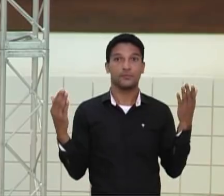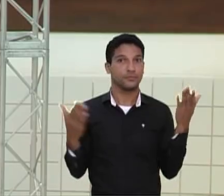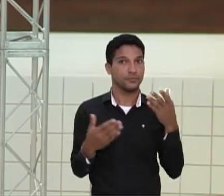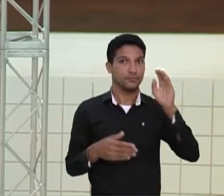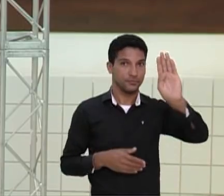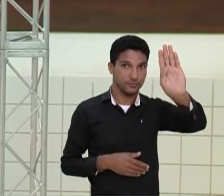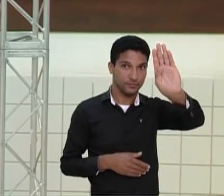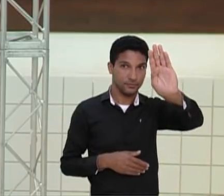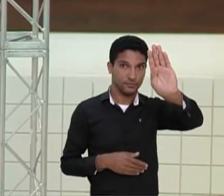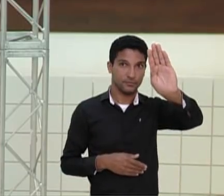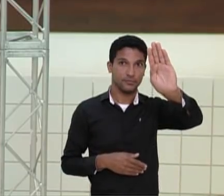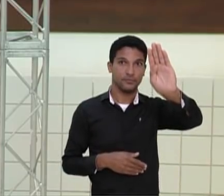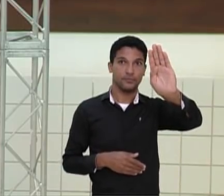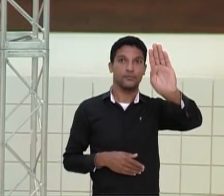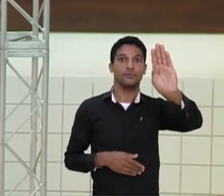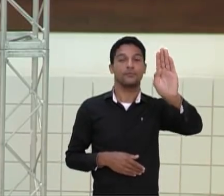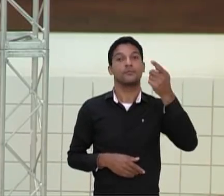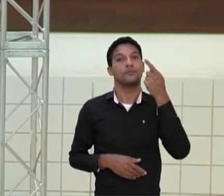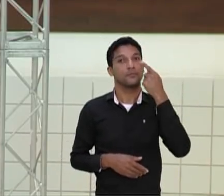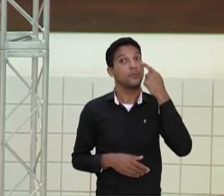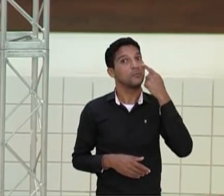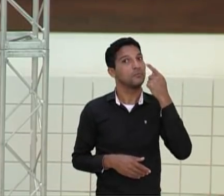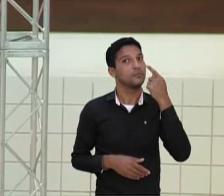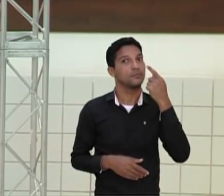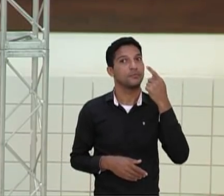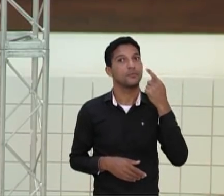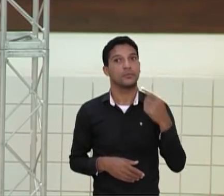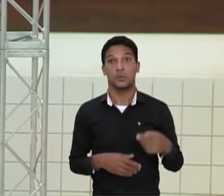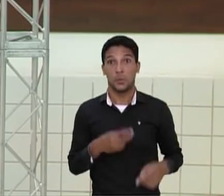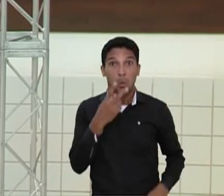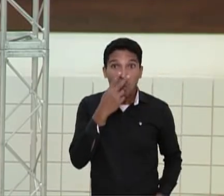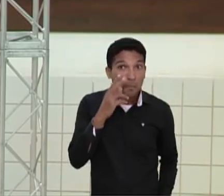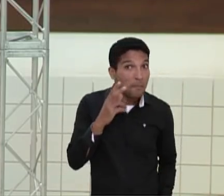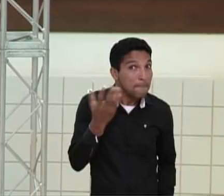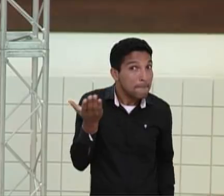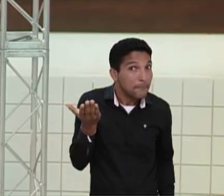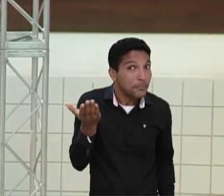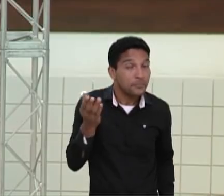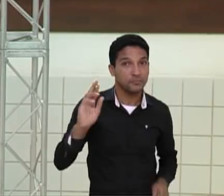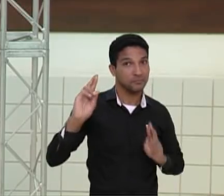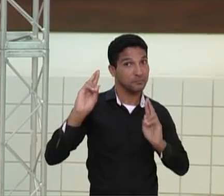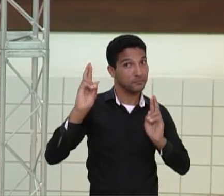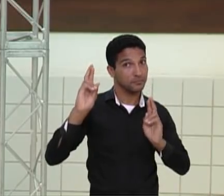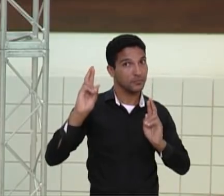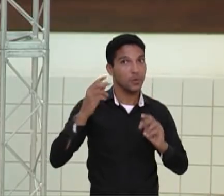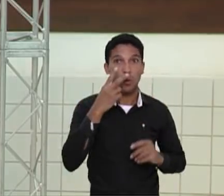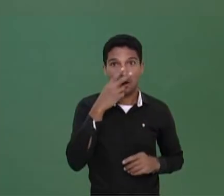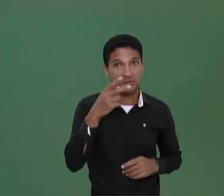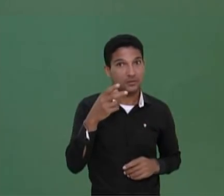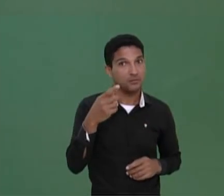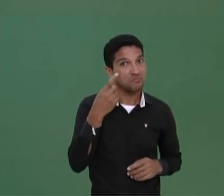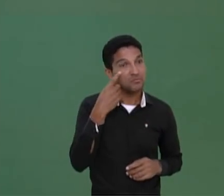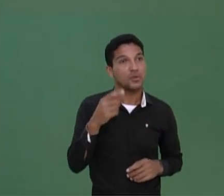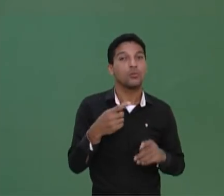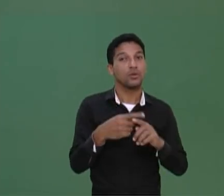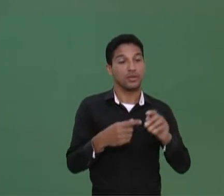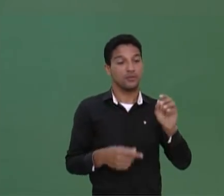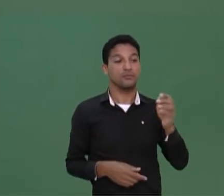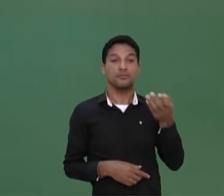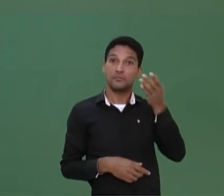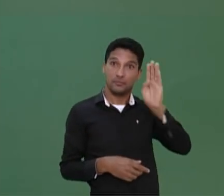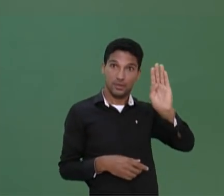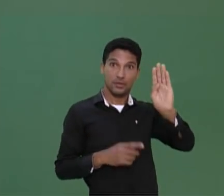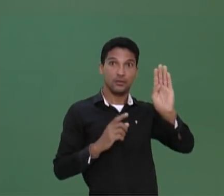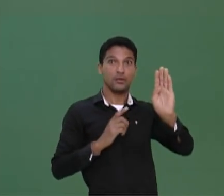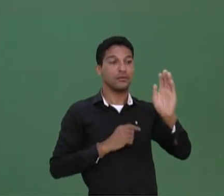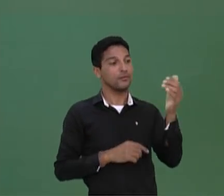para o item b entender um forte candidato por quê é porque a minha parábola do item b tem